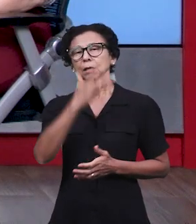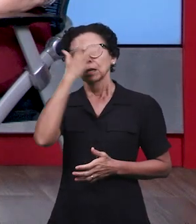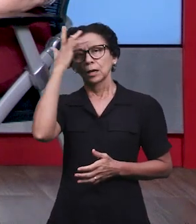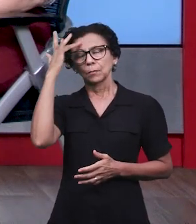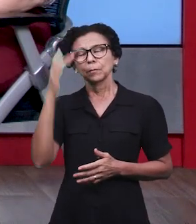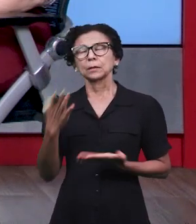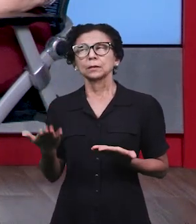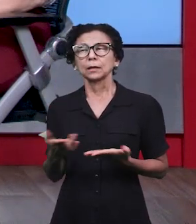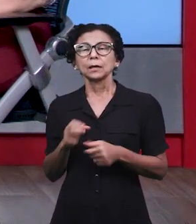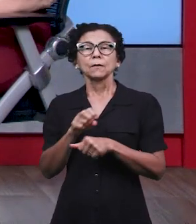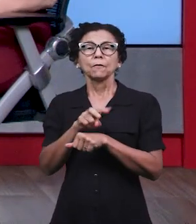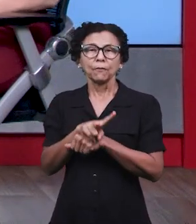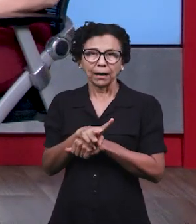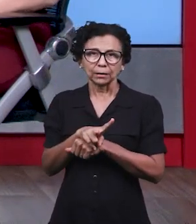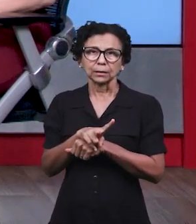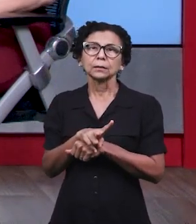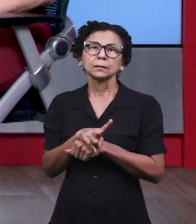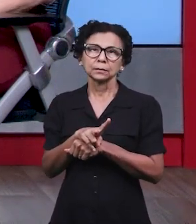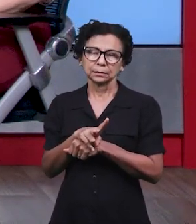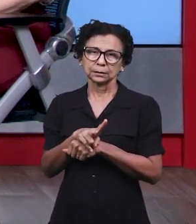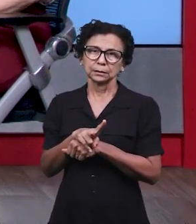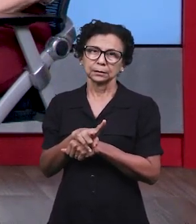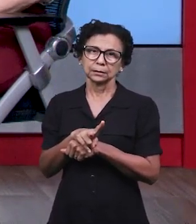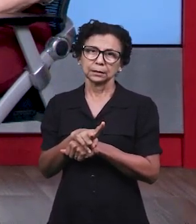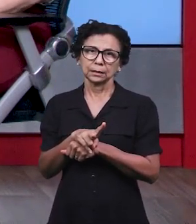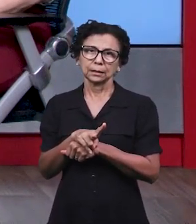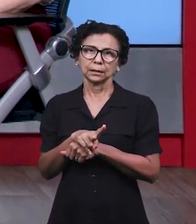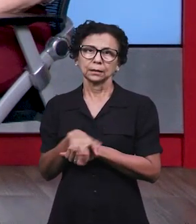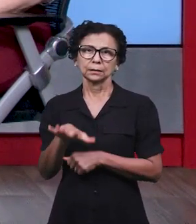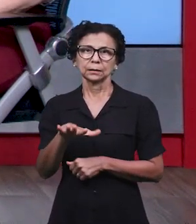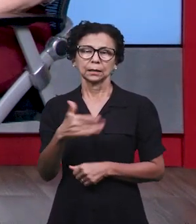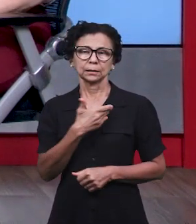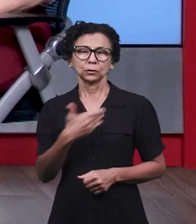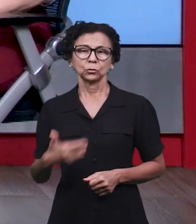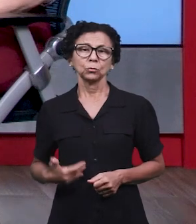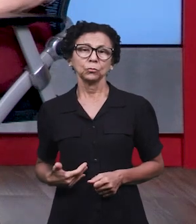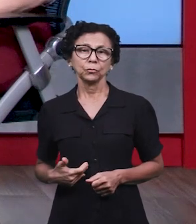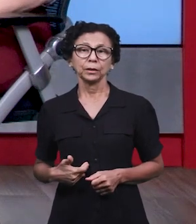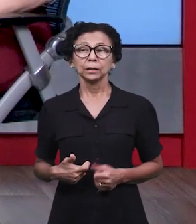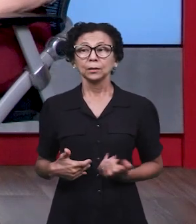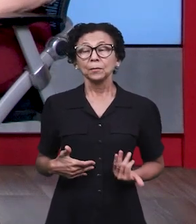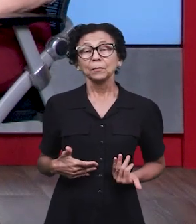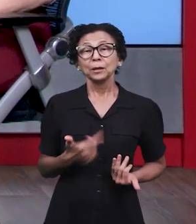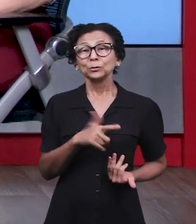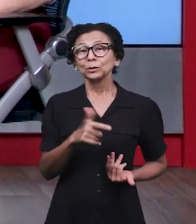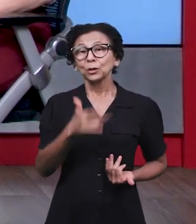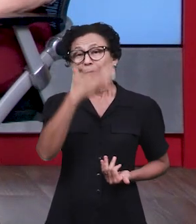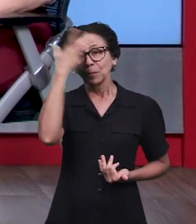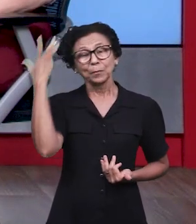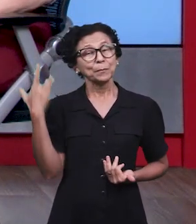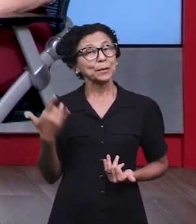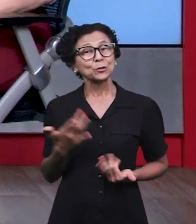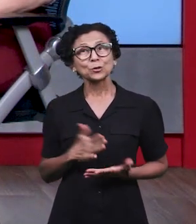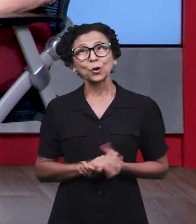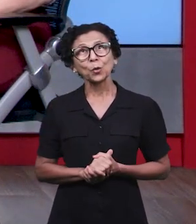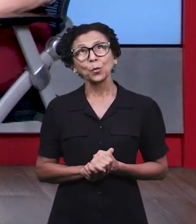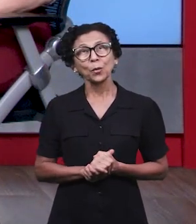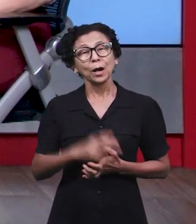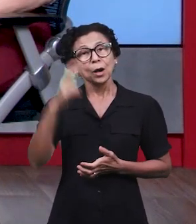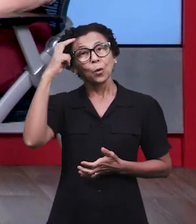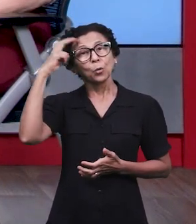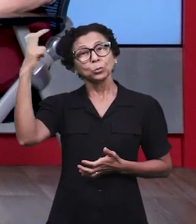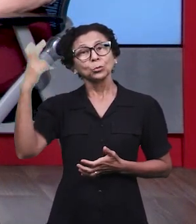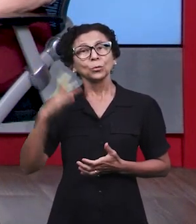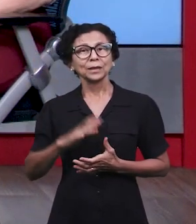pessoa com deficiência, até no serviço público, e não existe uma pessoa capacitada para assumir a vaga. Porque às vezes isso acontece lá em